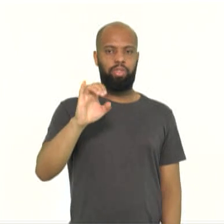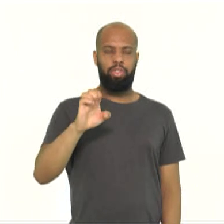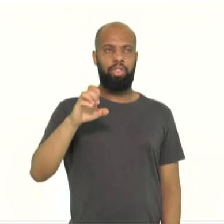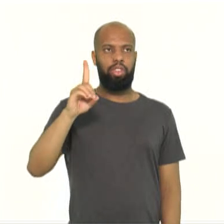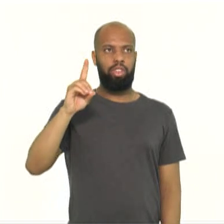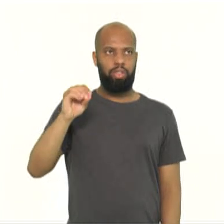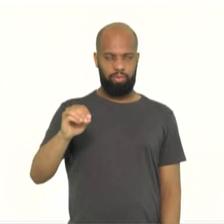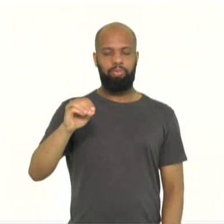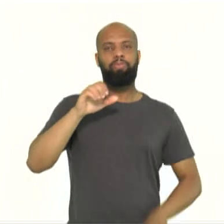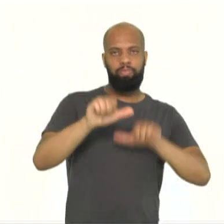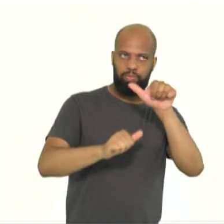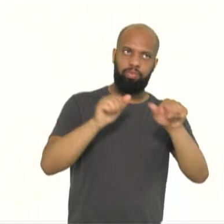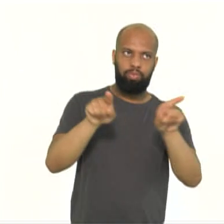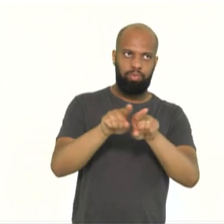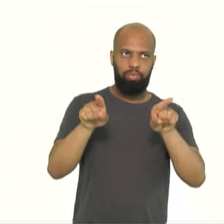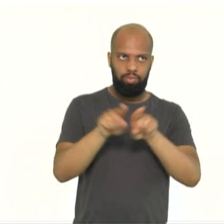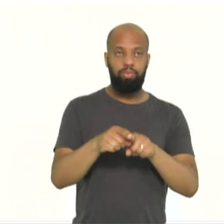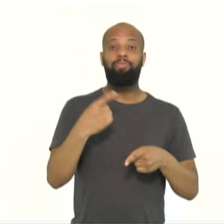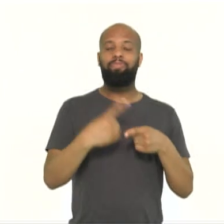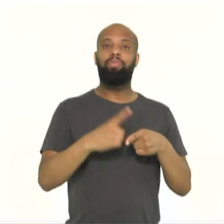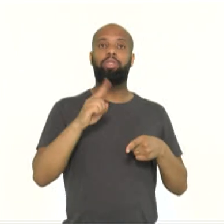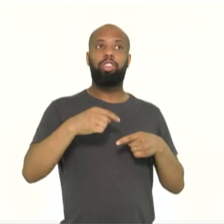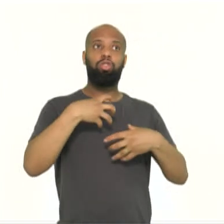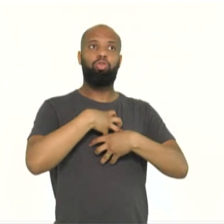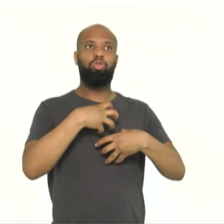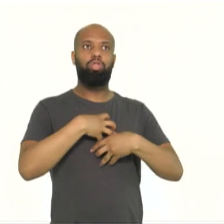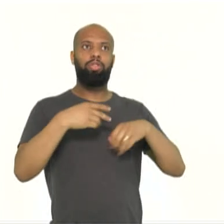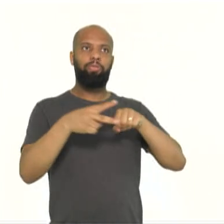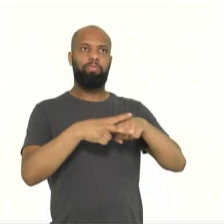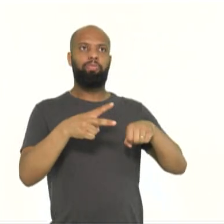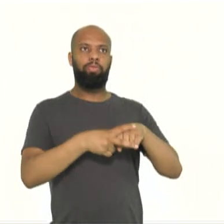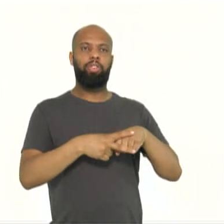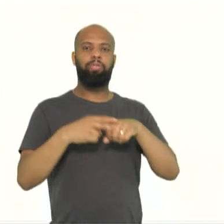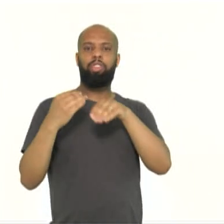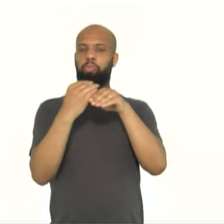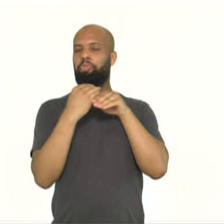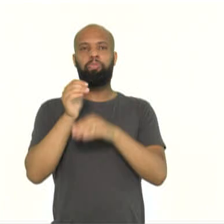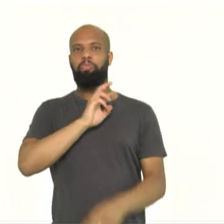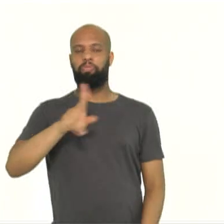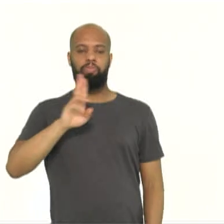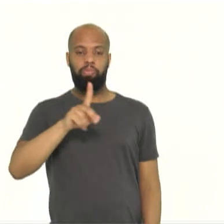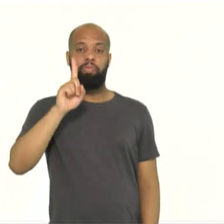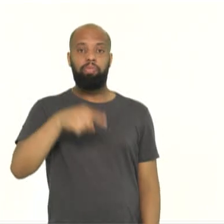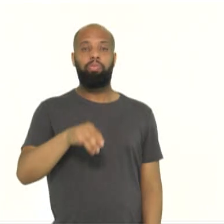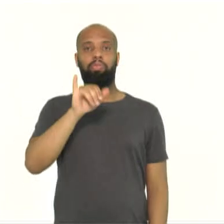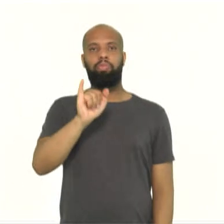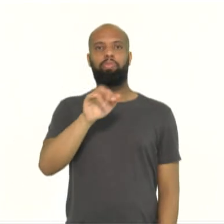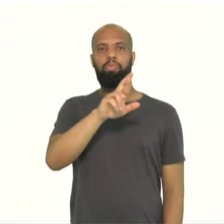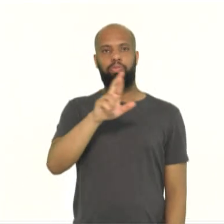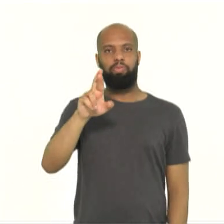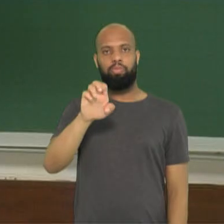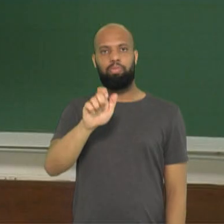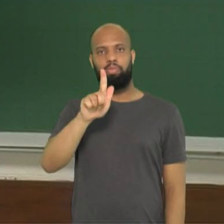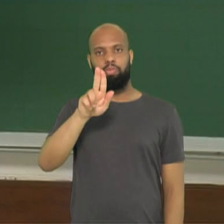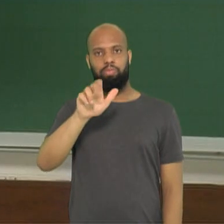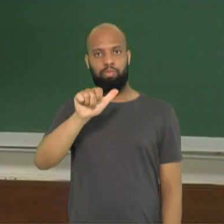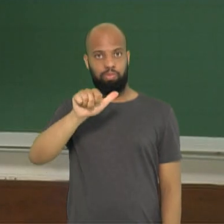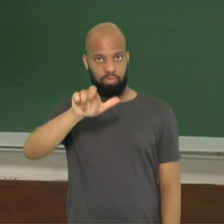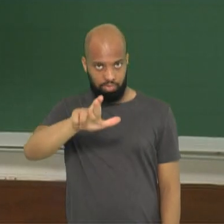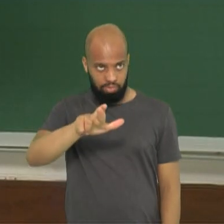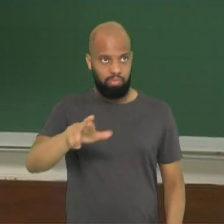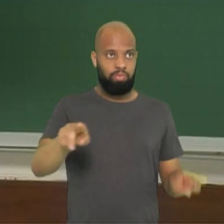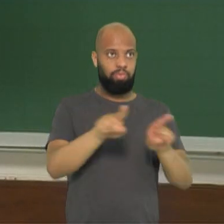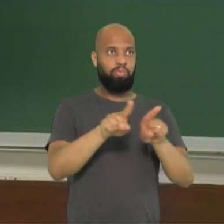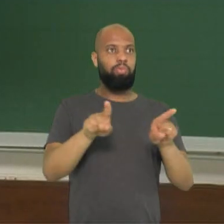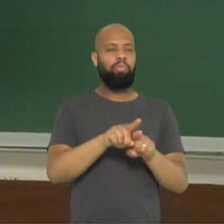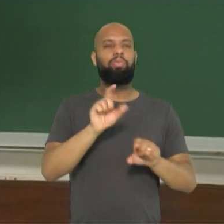vez pelo I, vamos fazer a alteração e daí vai ficar pidiendo. E agora, por último, aqui com os verbos terminados